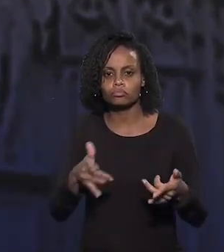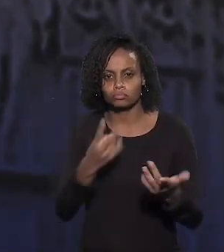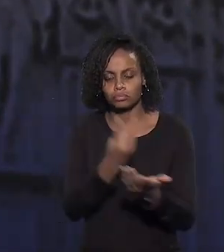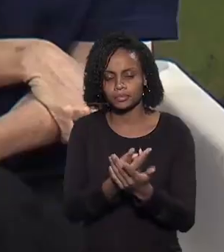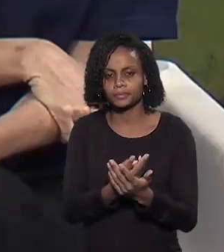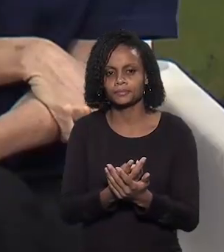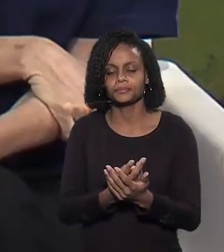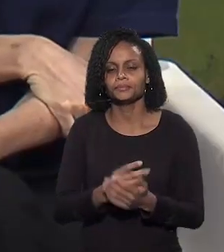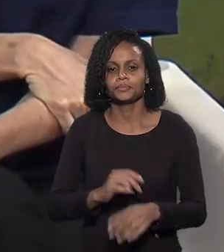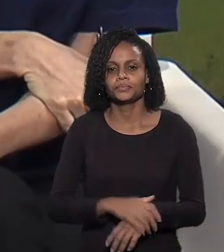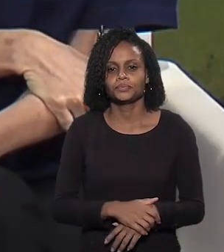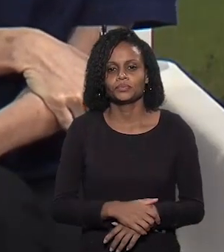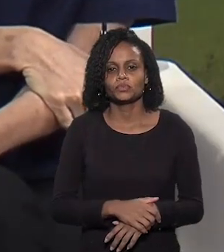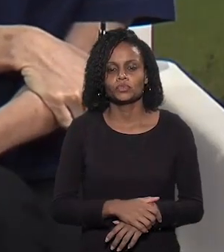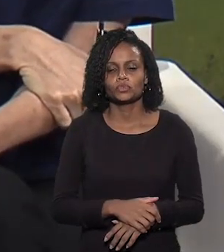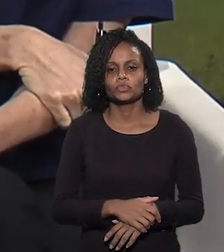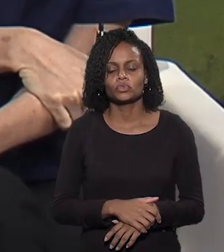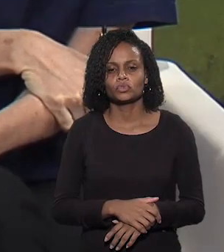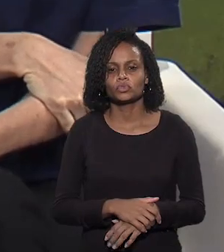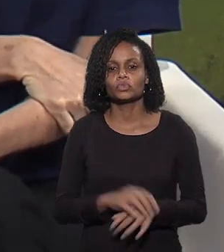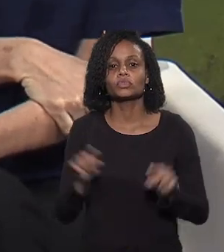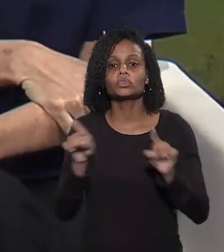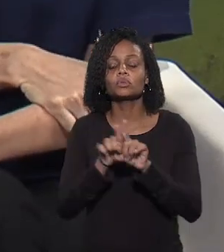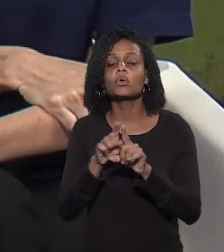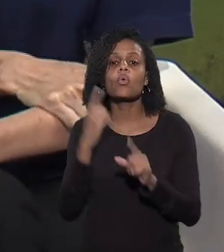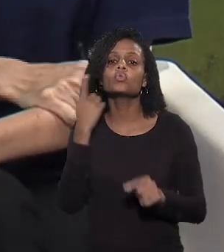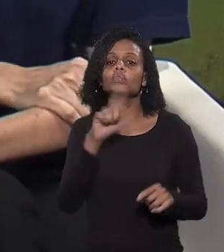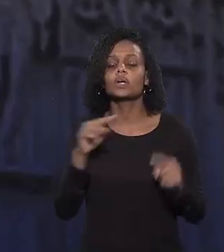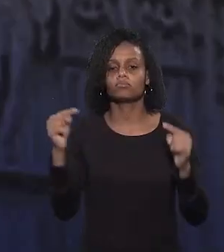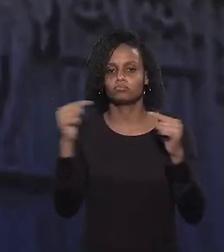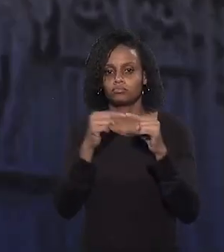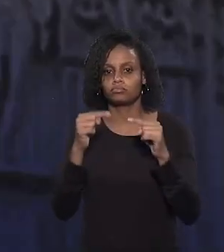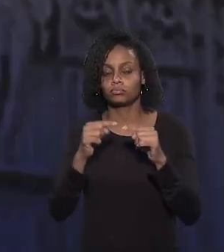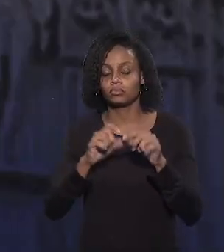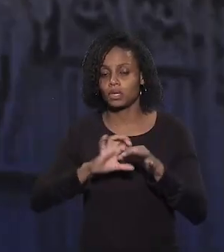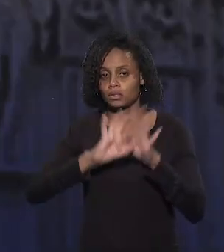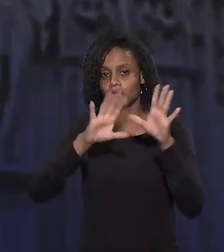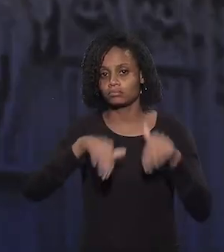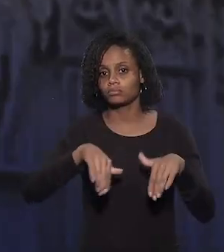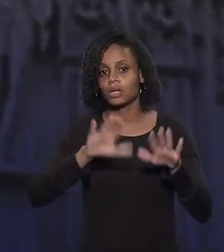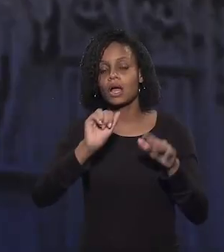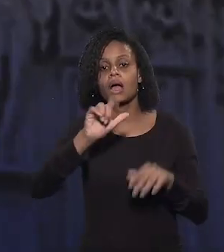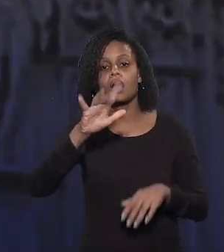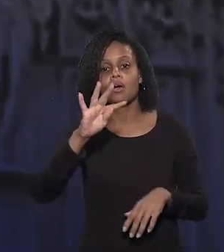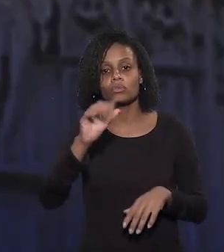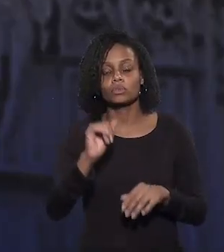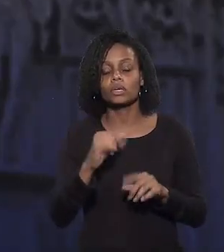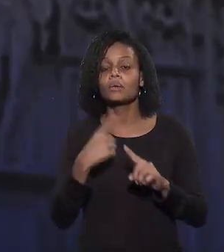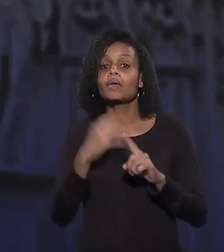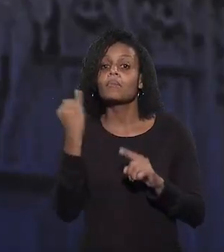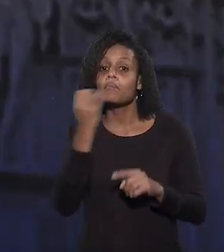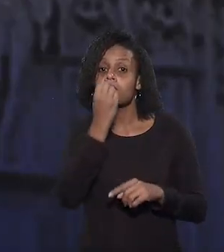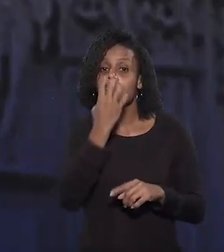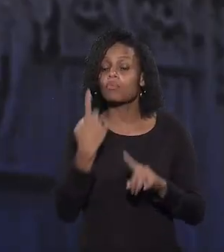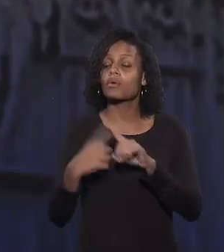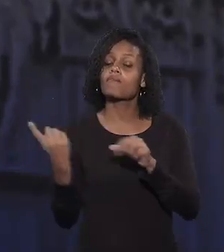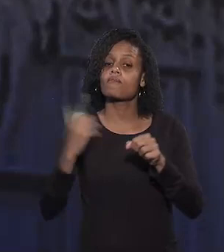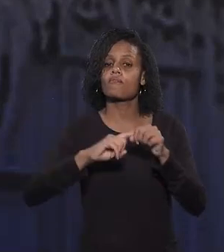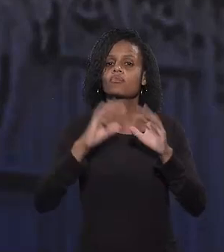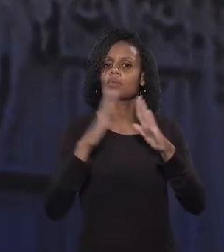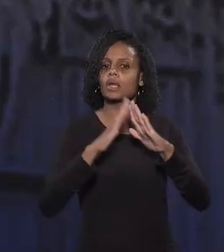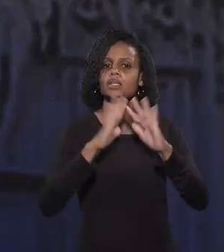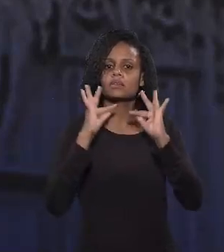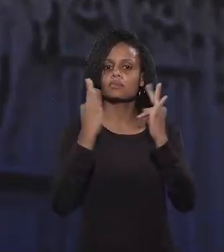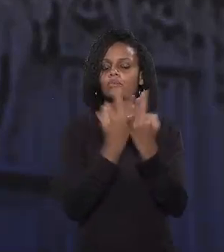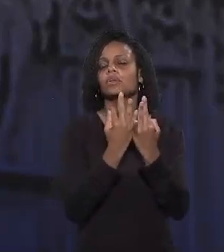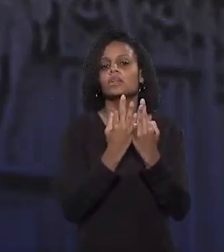oferecido e se recebe com a alta melhorada. E isso é muito interessante porque retorna à família. Do